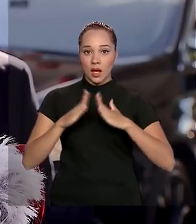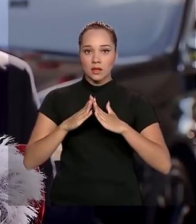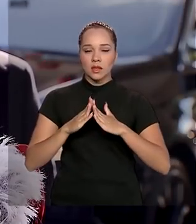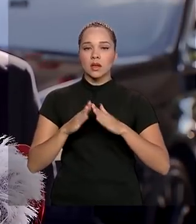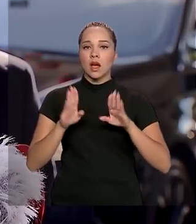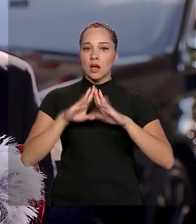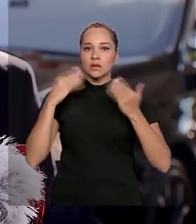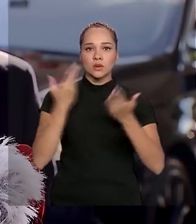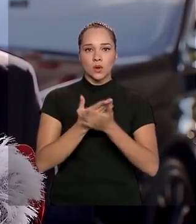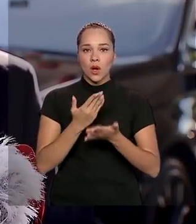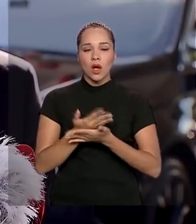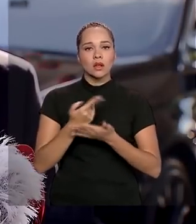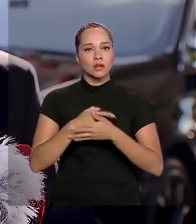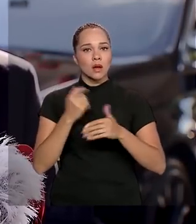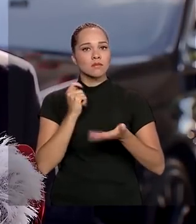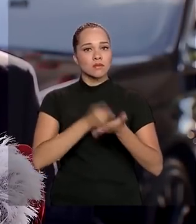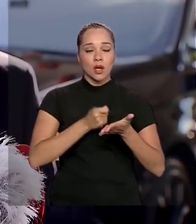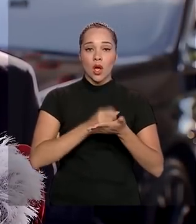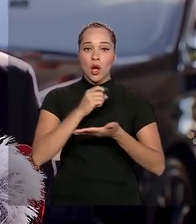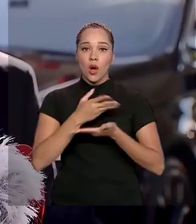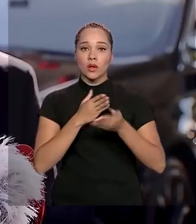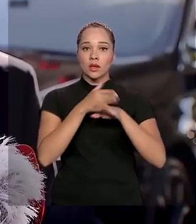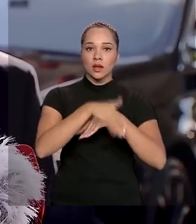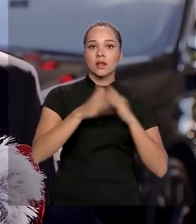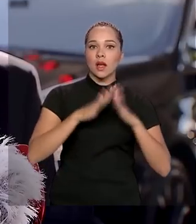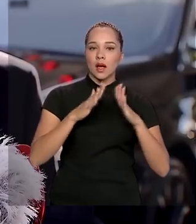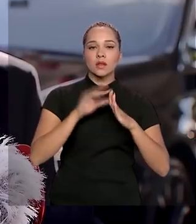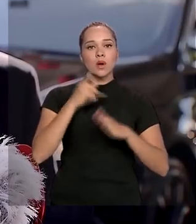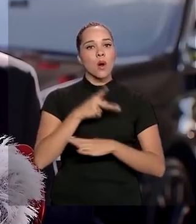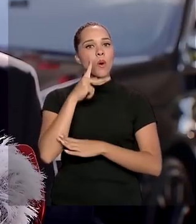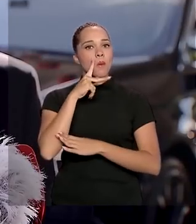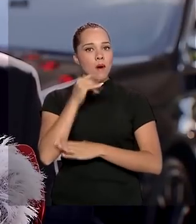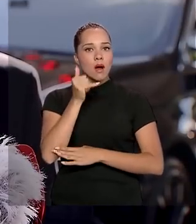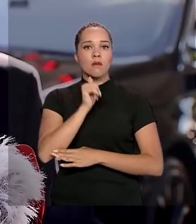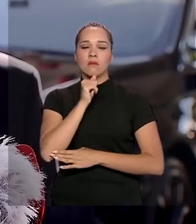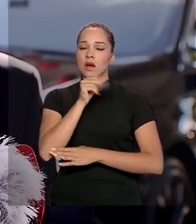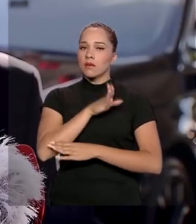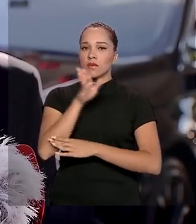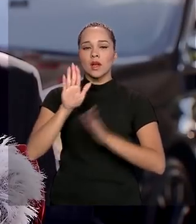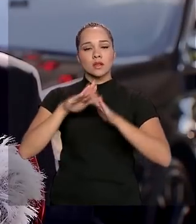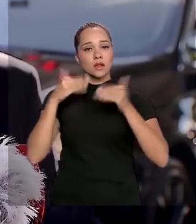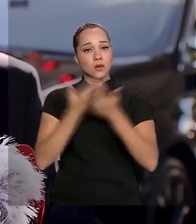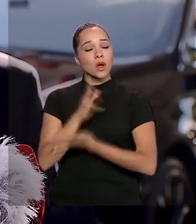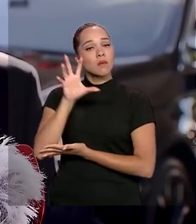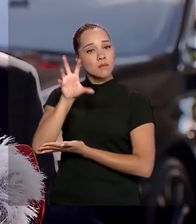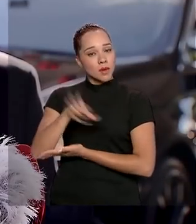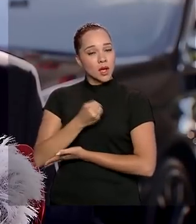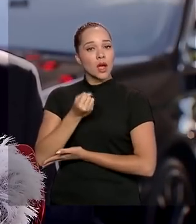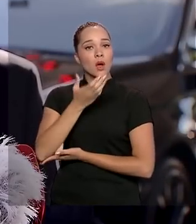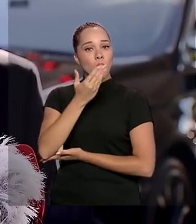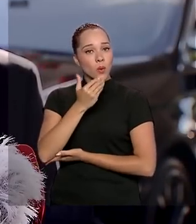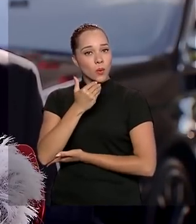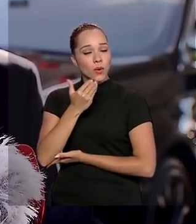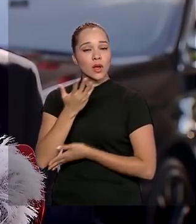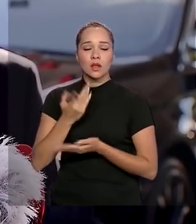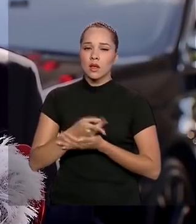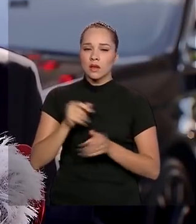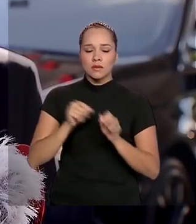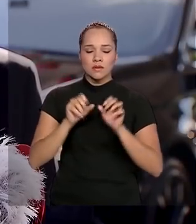estão recebendo e nós estamos ou entregando nas casas, ou os pais vão buscar alimentação na escola. A está fazendo o todo possível para